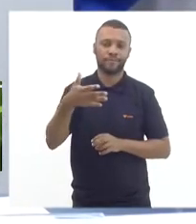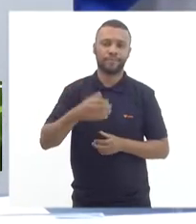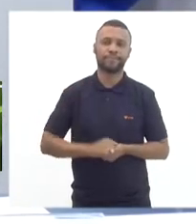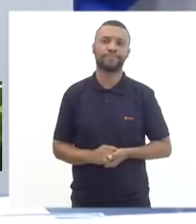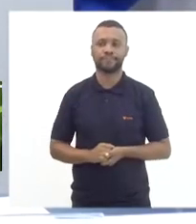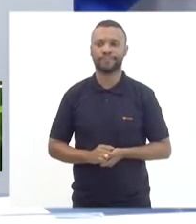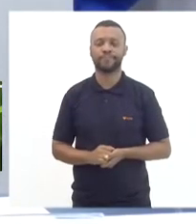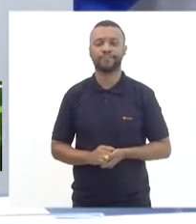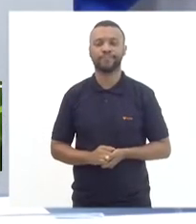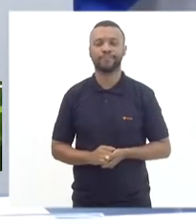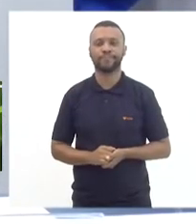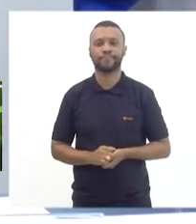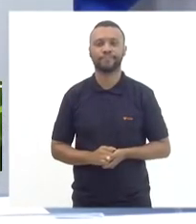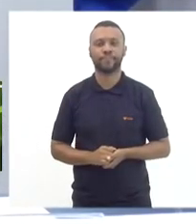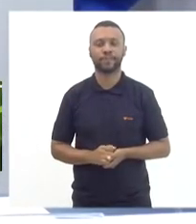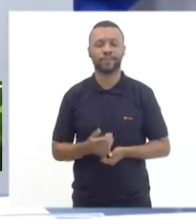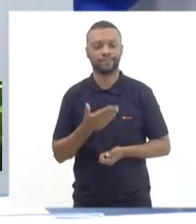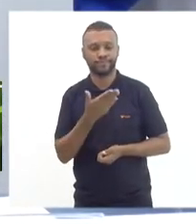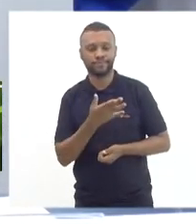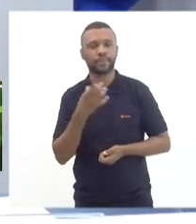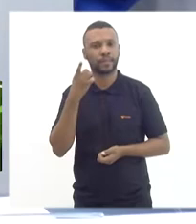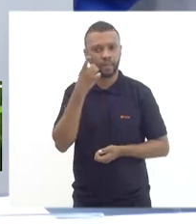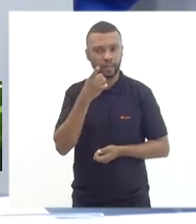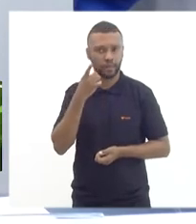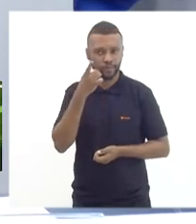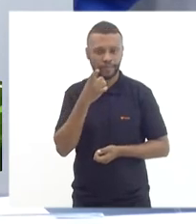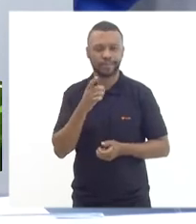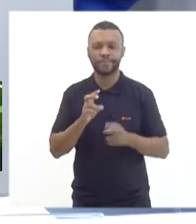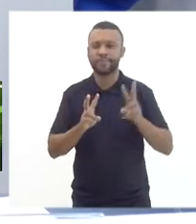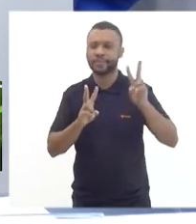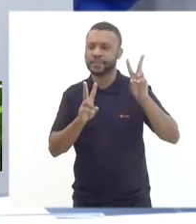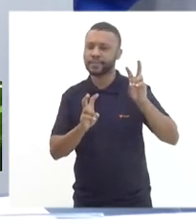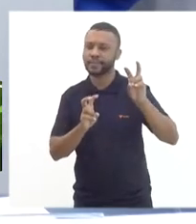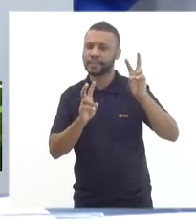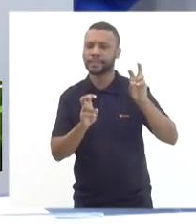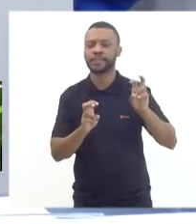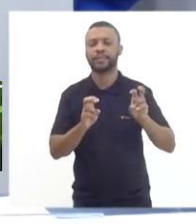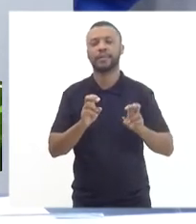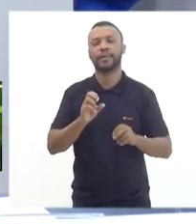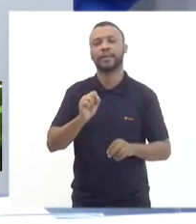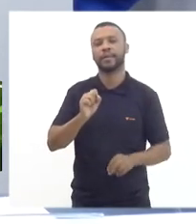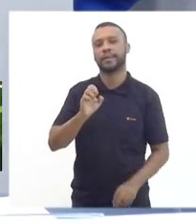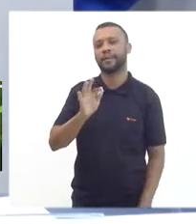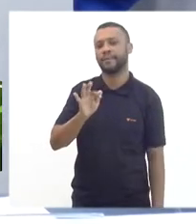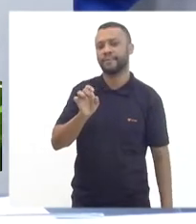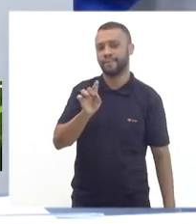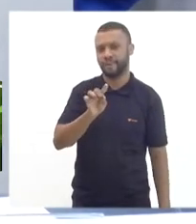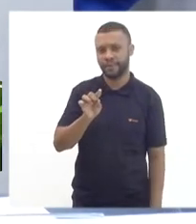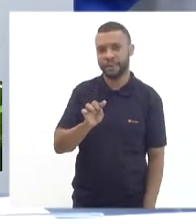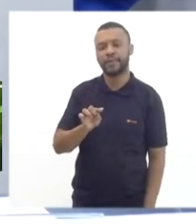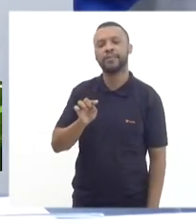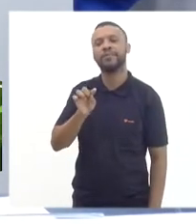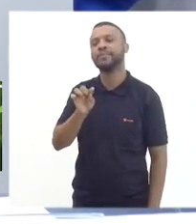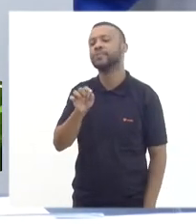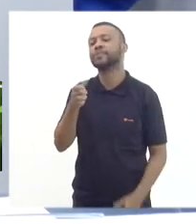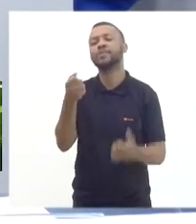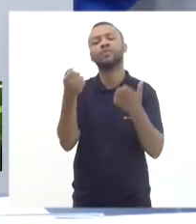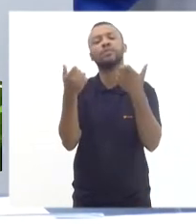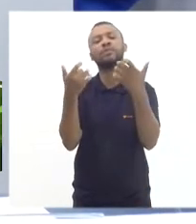Quando a deputada aqui cita a Cefaz, ela o fez por